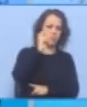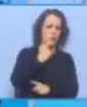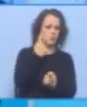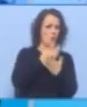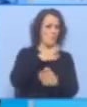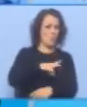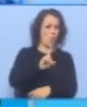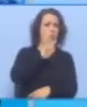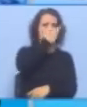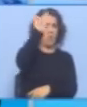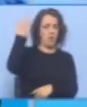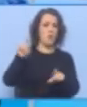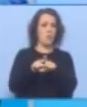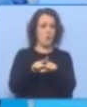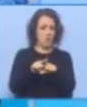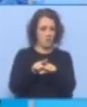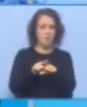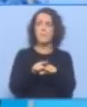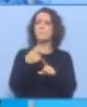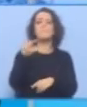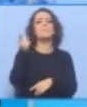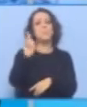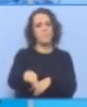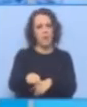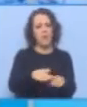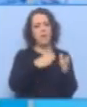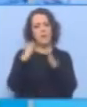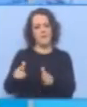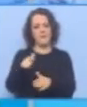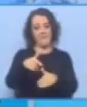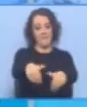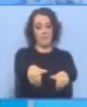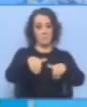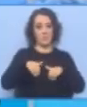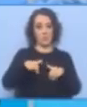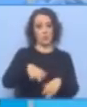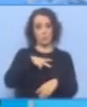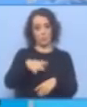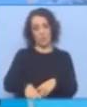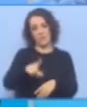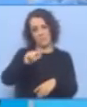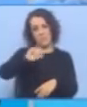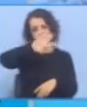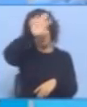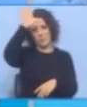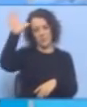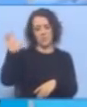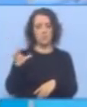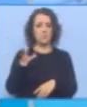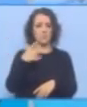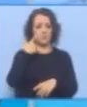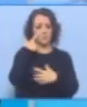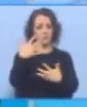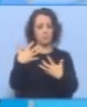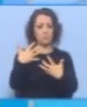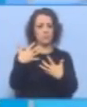países, também a respeito portanto, esta abstenção em Portugal e noutros países verifica-se de uma maneira